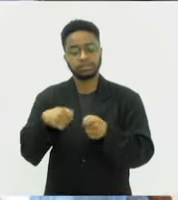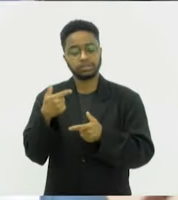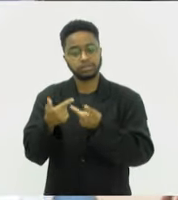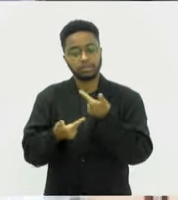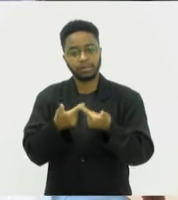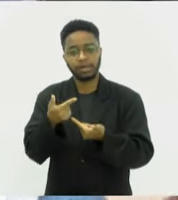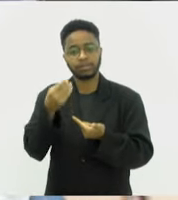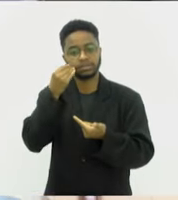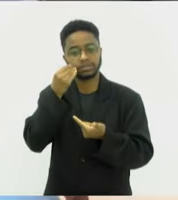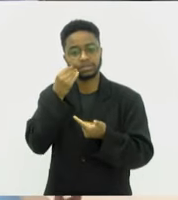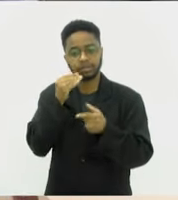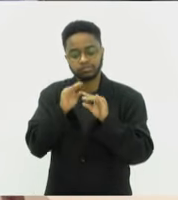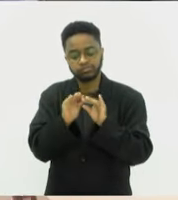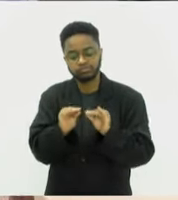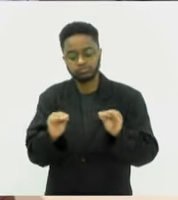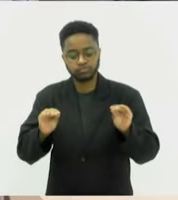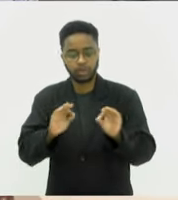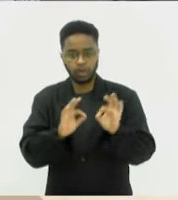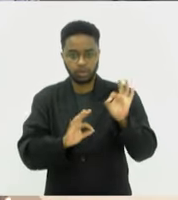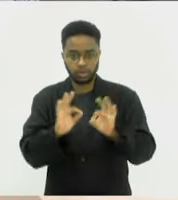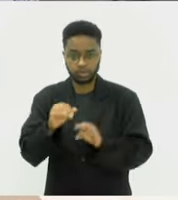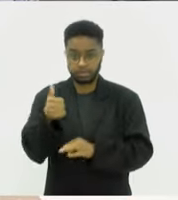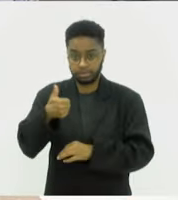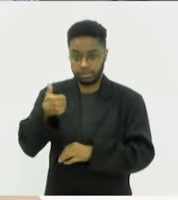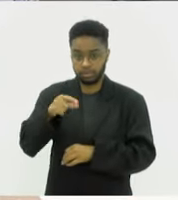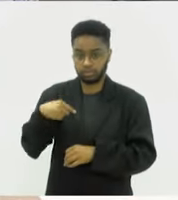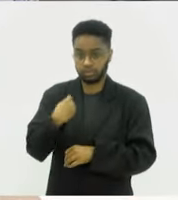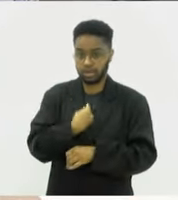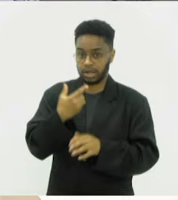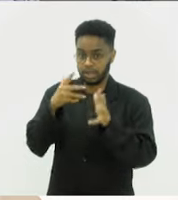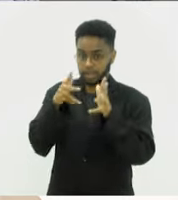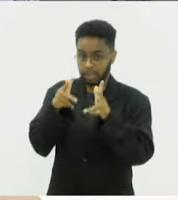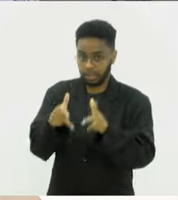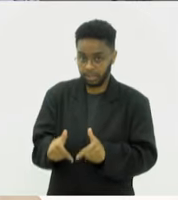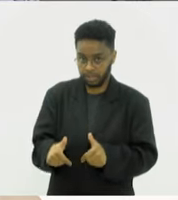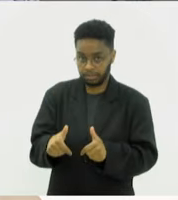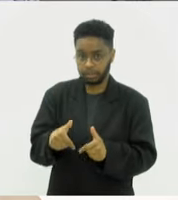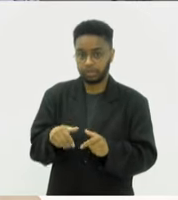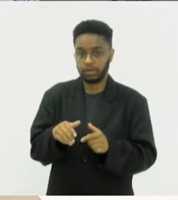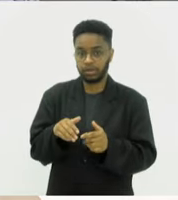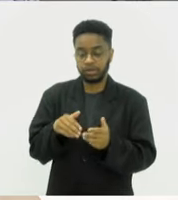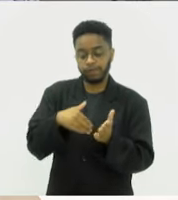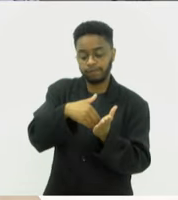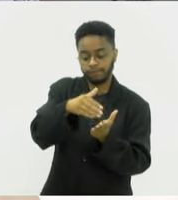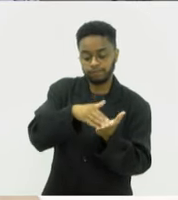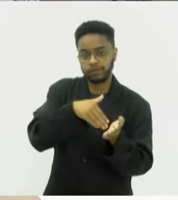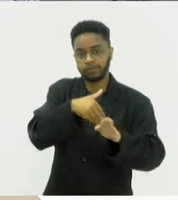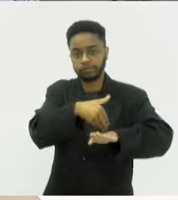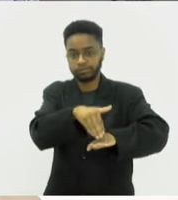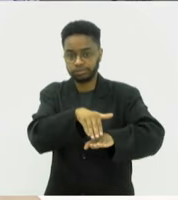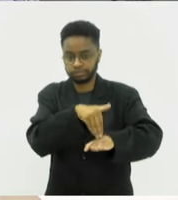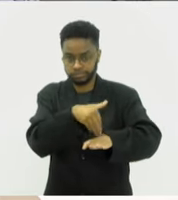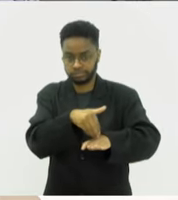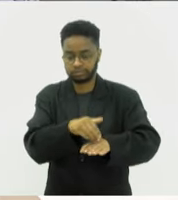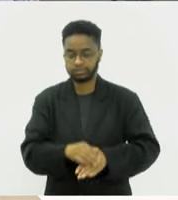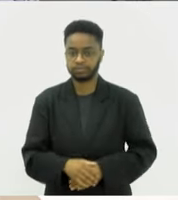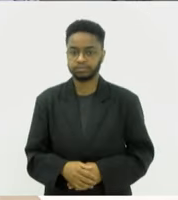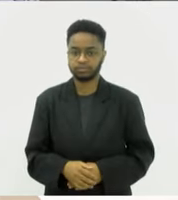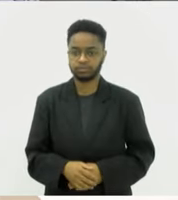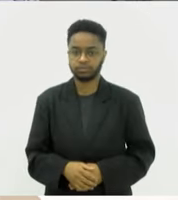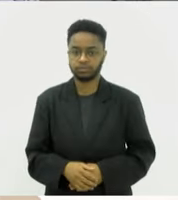de estabilização. Primeiro, a gente higieniza toda a superfície, tanto frente quanto verso da prancha,